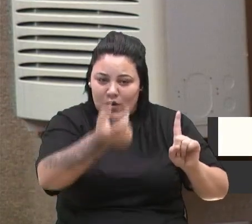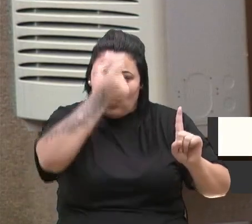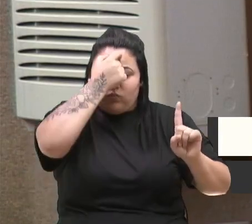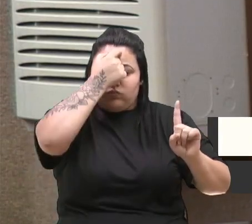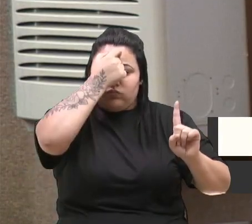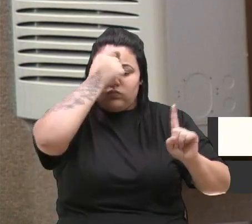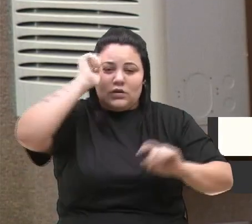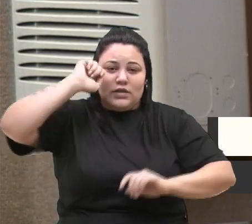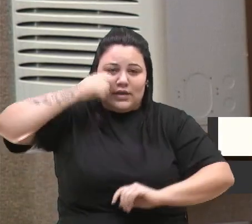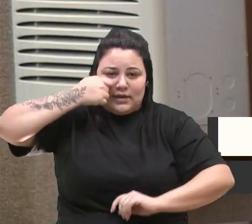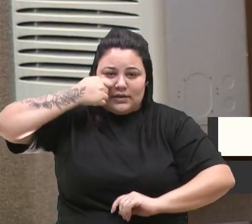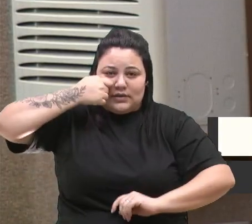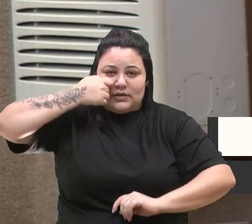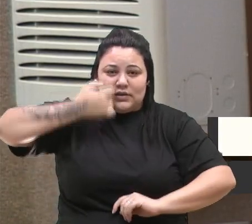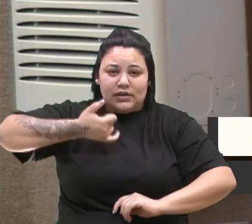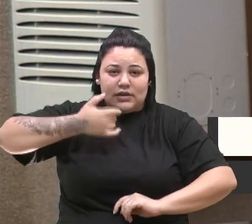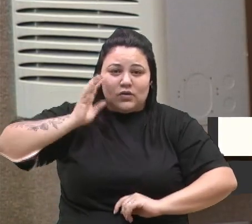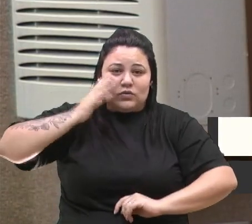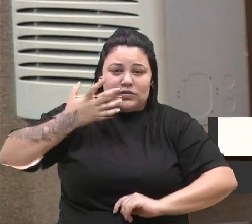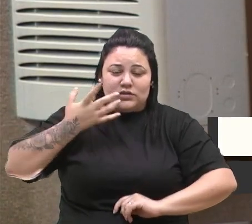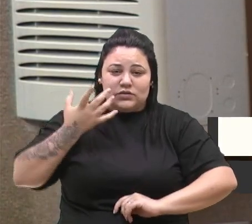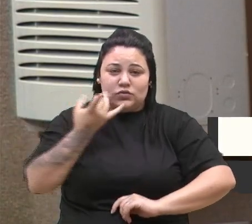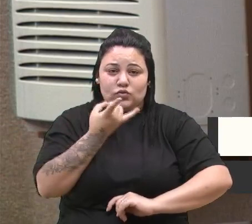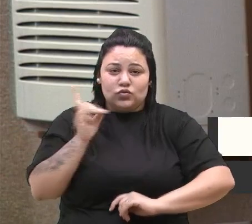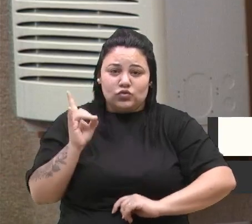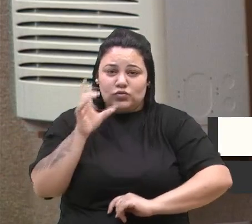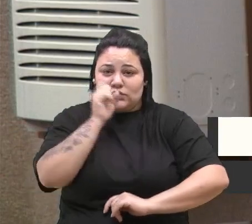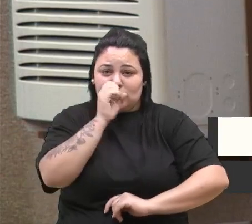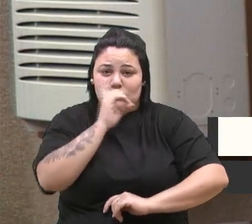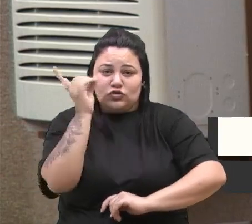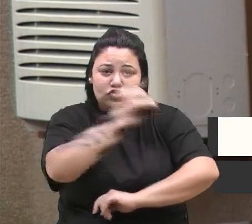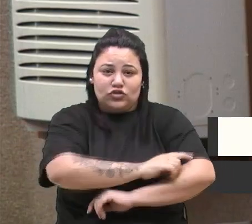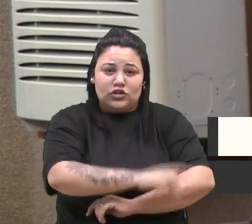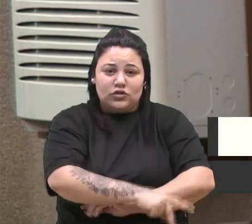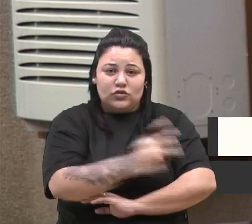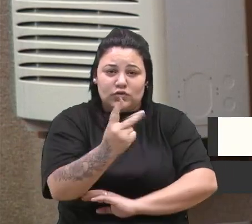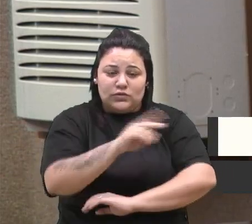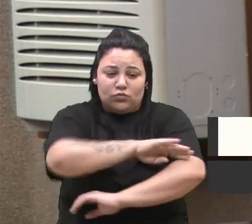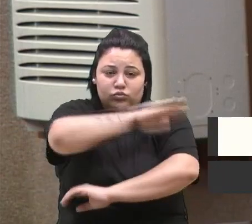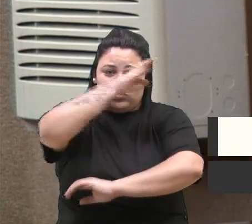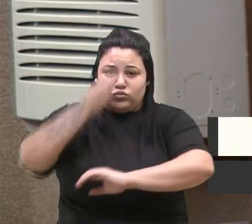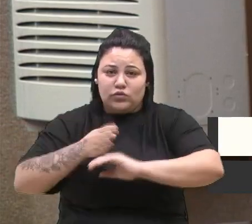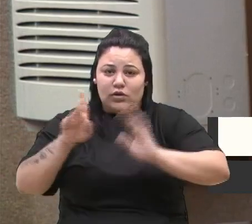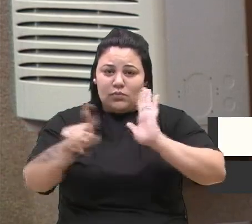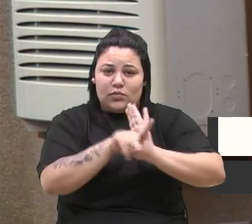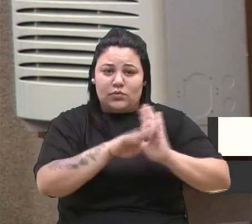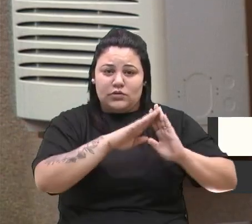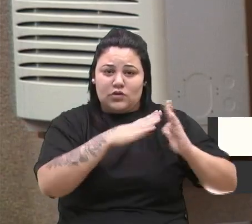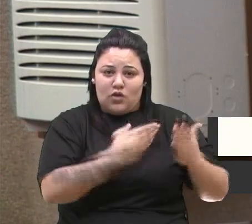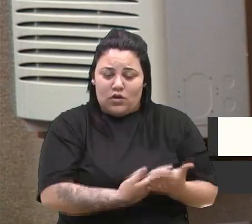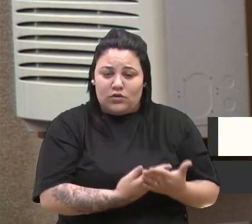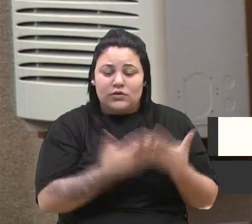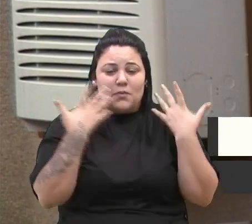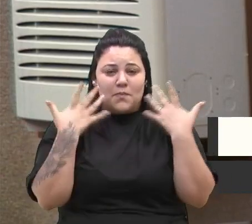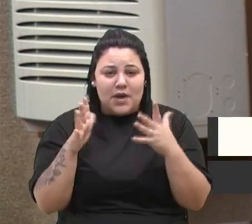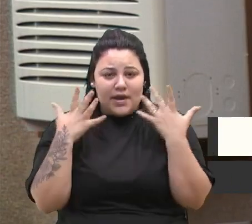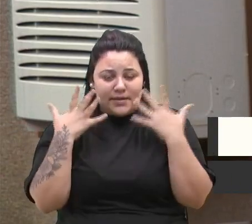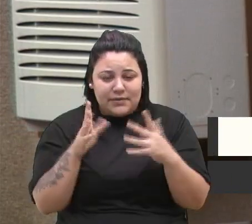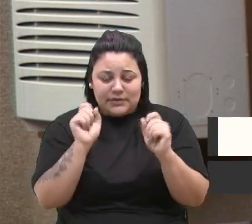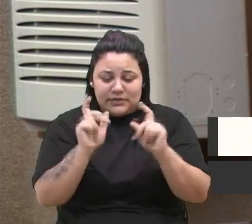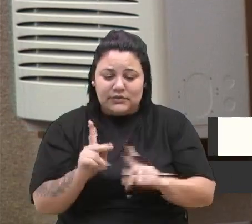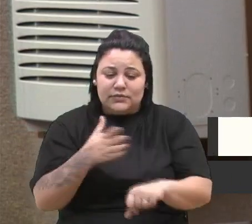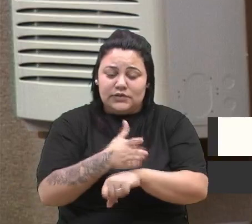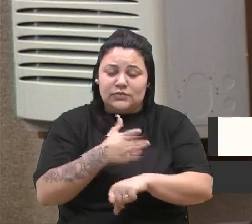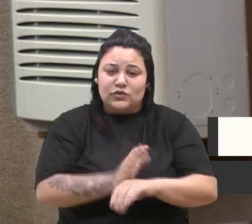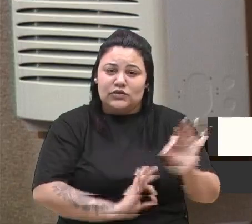que aconteceu no último sábado, dia 2, no ginásio poliesportivo da escola. Então, parabéns aos envolvidos neste grande